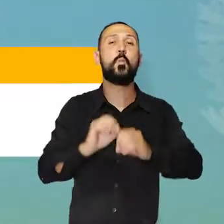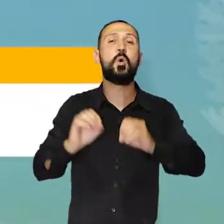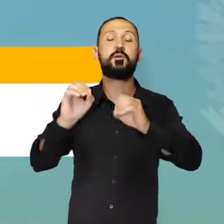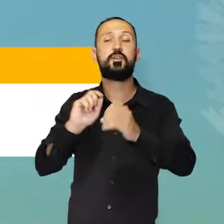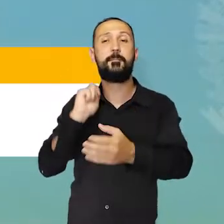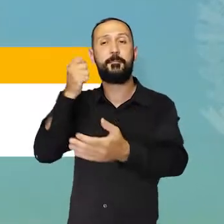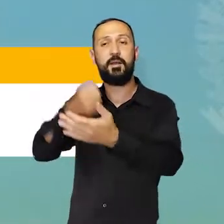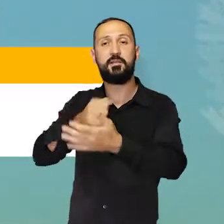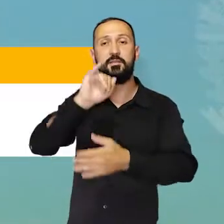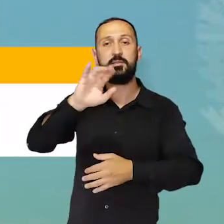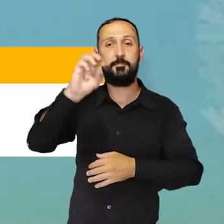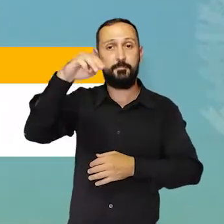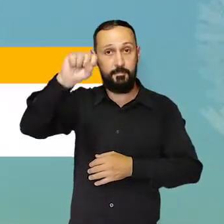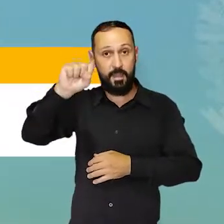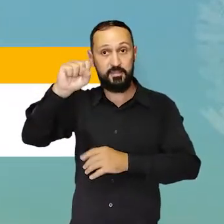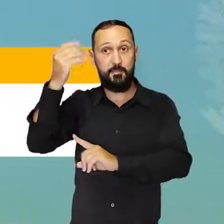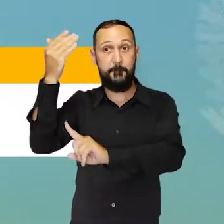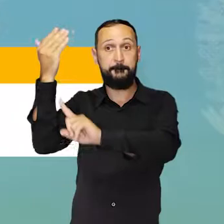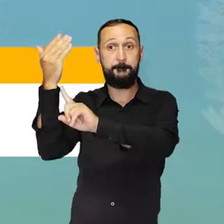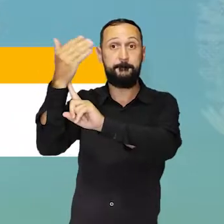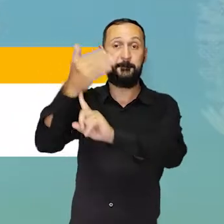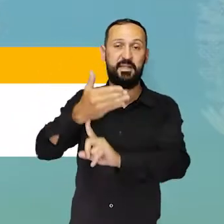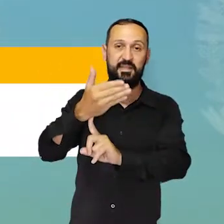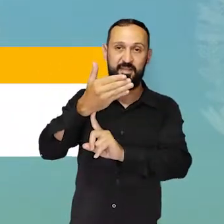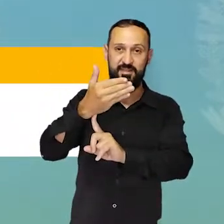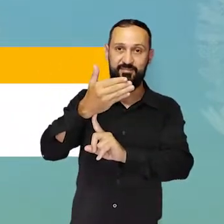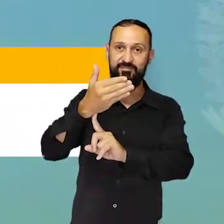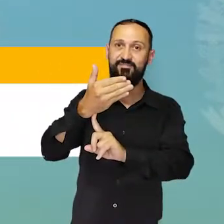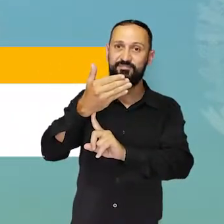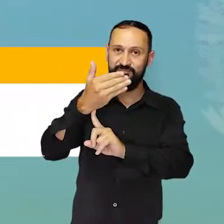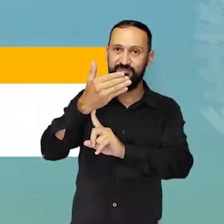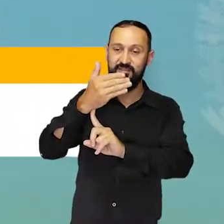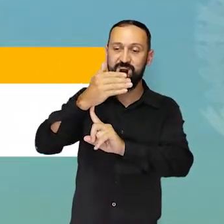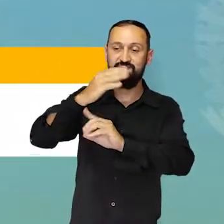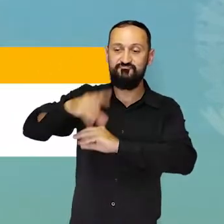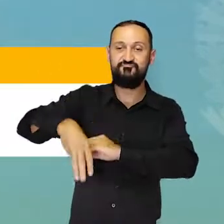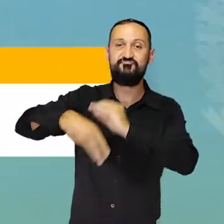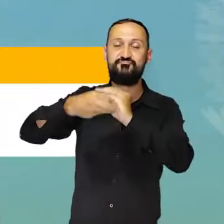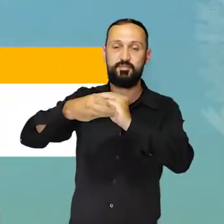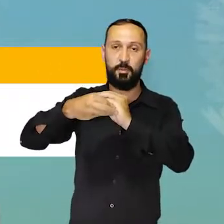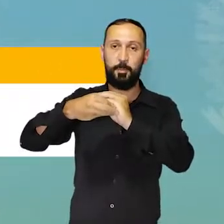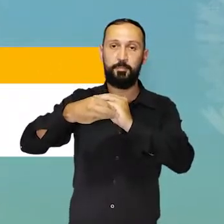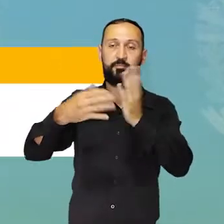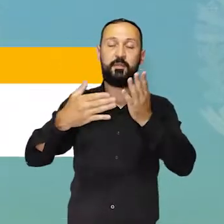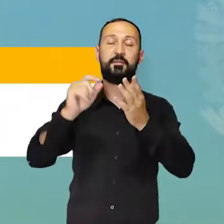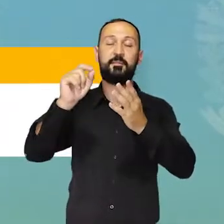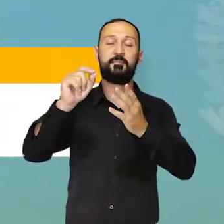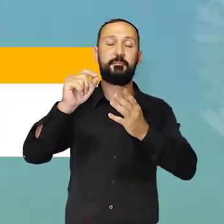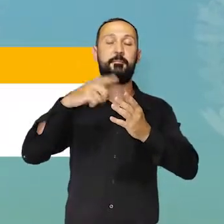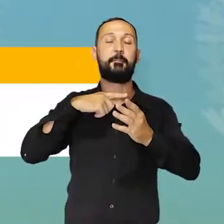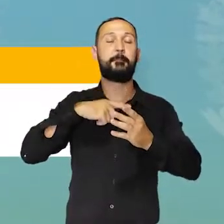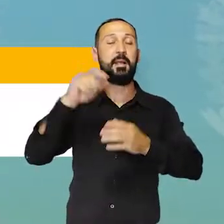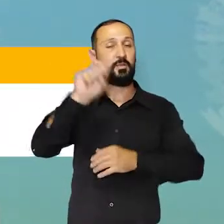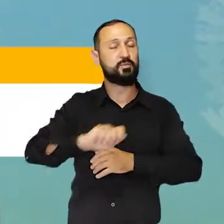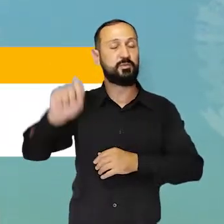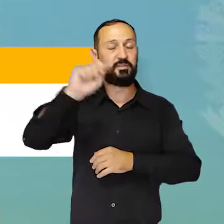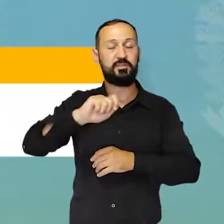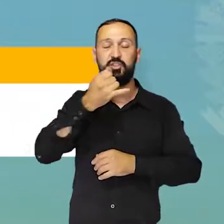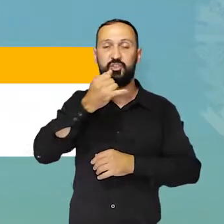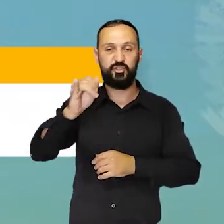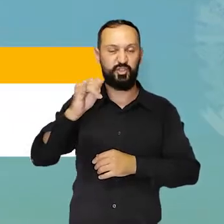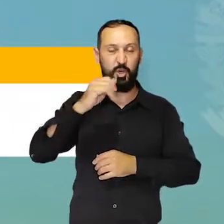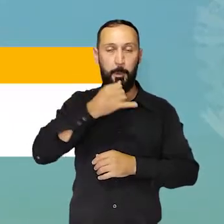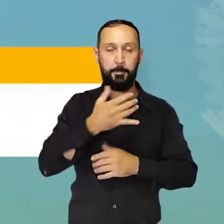senta o consumidor final de pagar o ICMS sobre essa tarifação implementada pela Agência Nacional de Energia